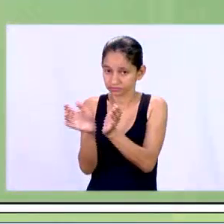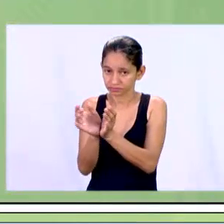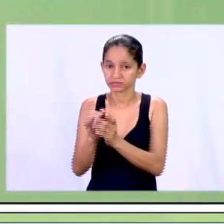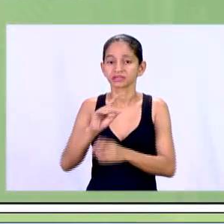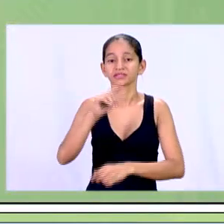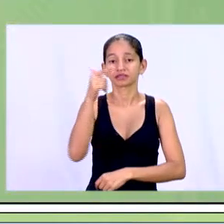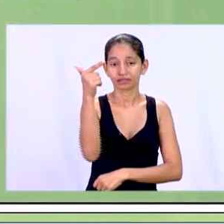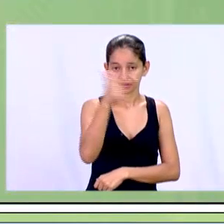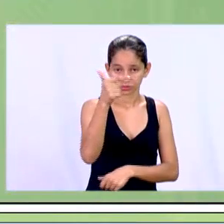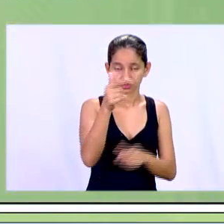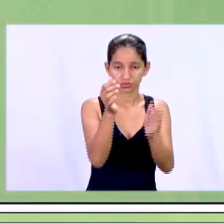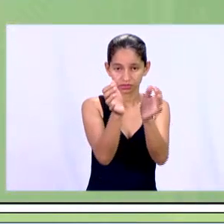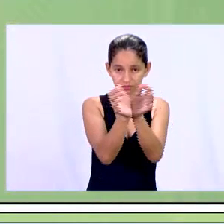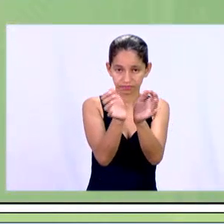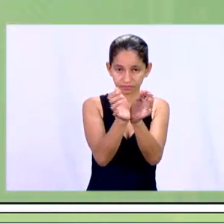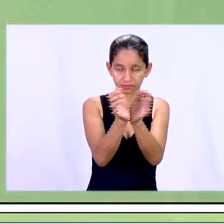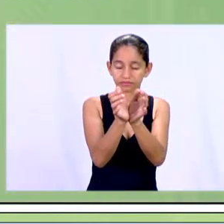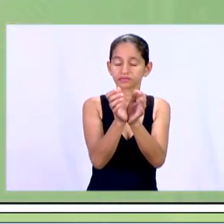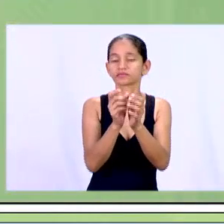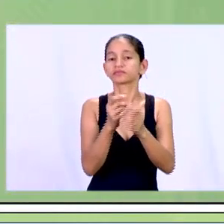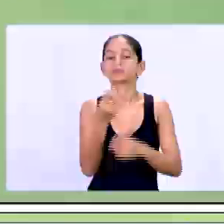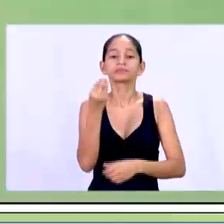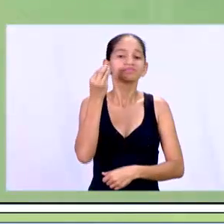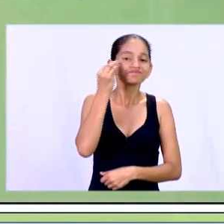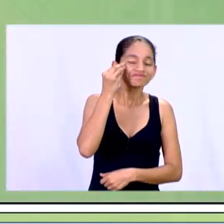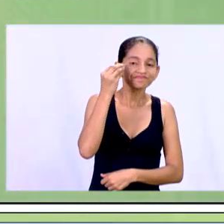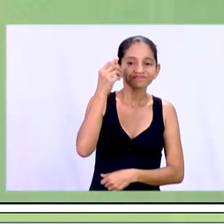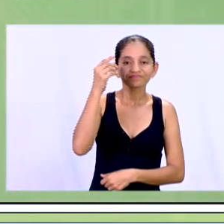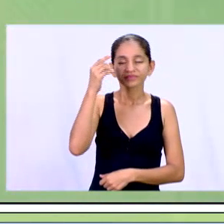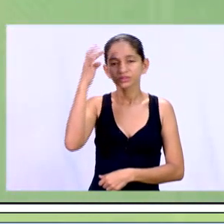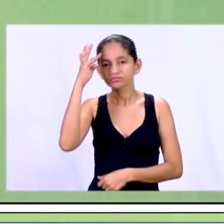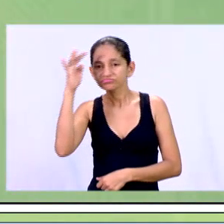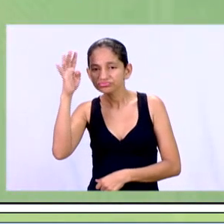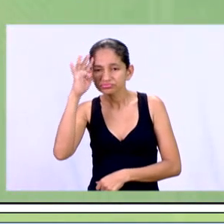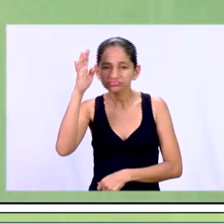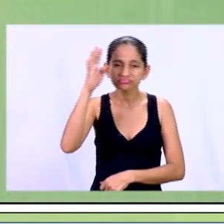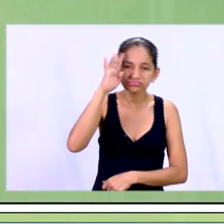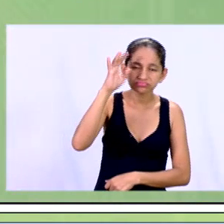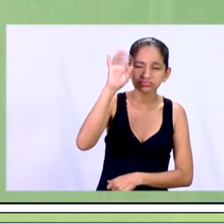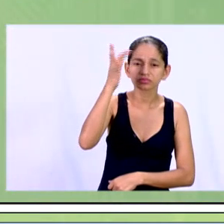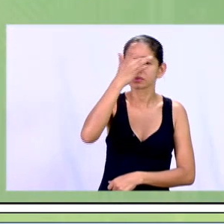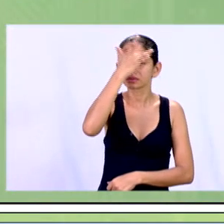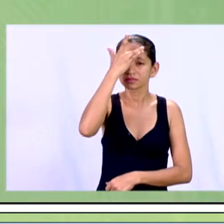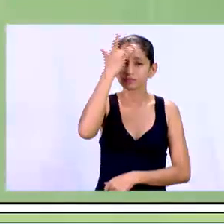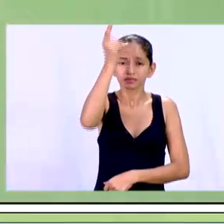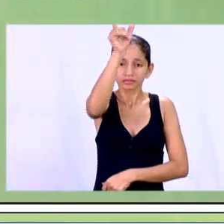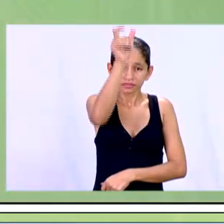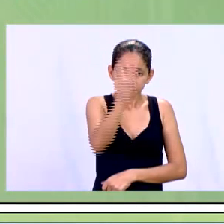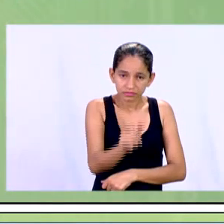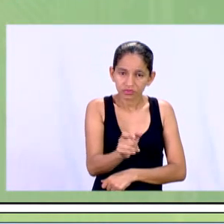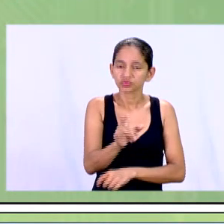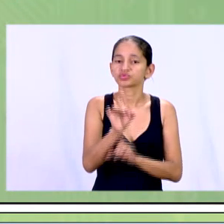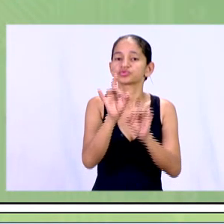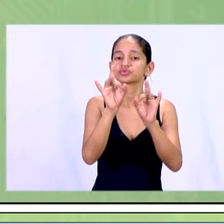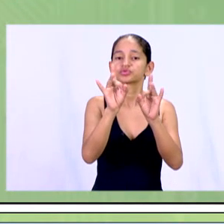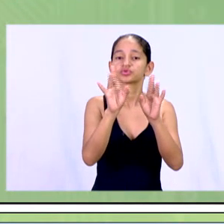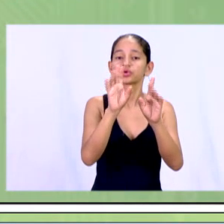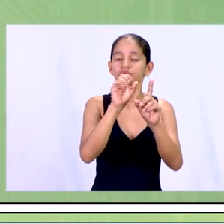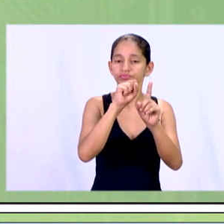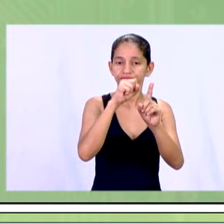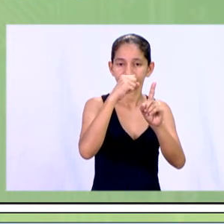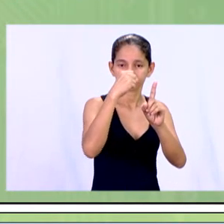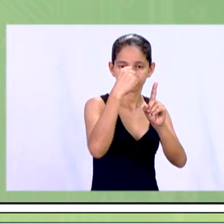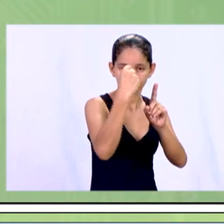segunda geração, buscou-se refletir os direitos humanos do ponto de vista das questões